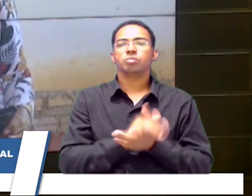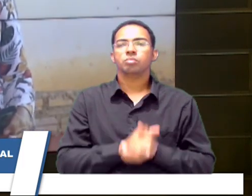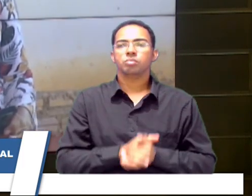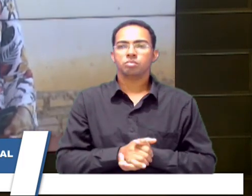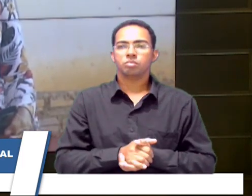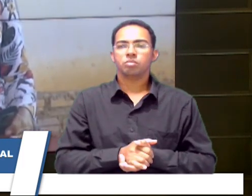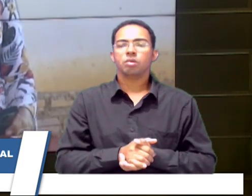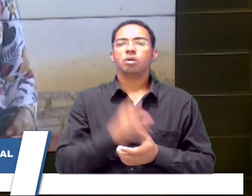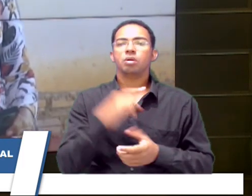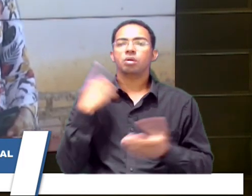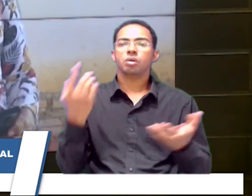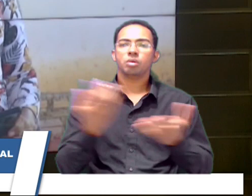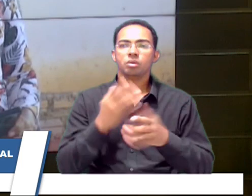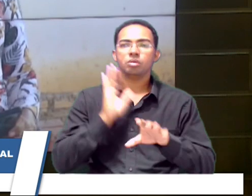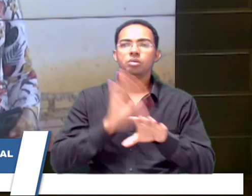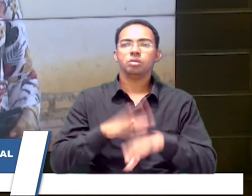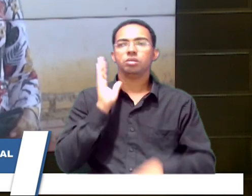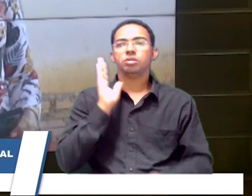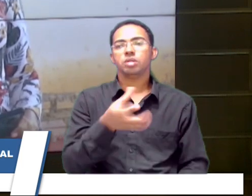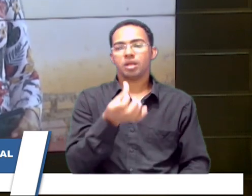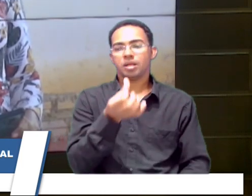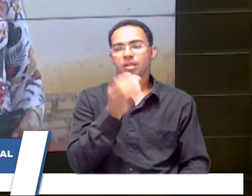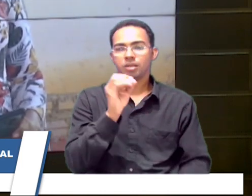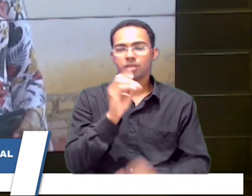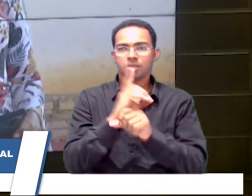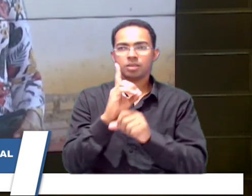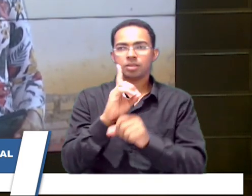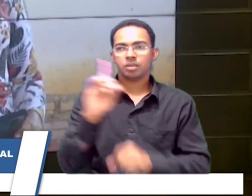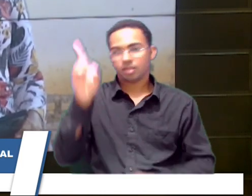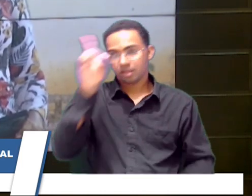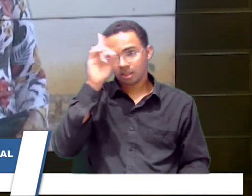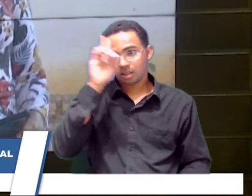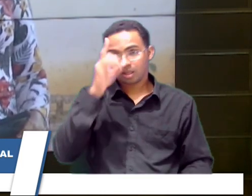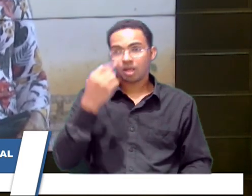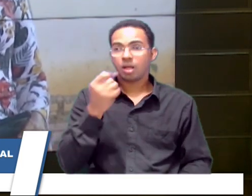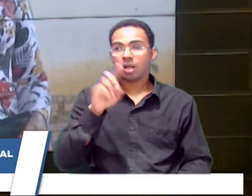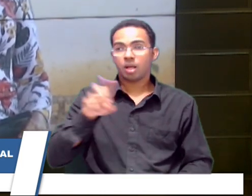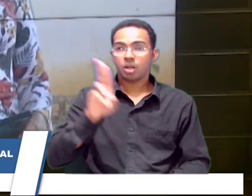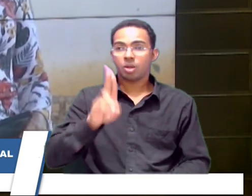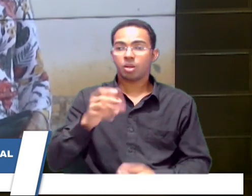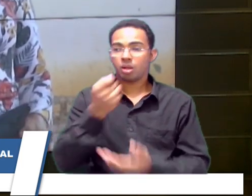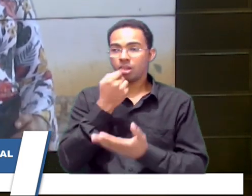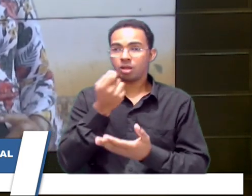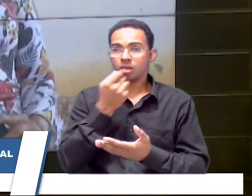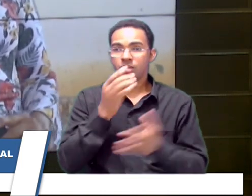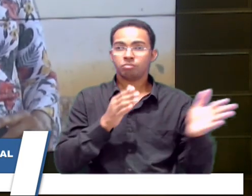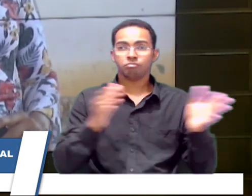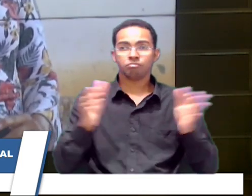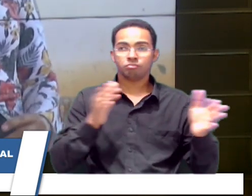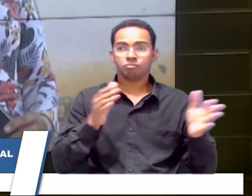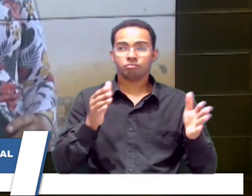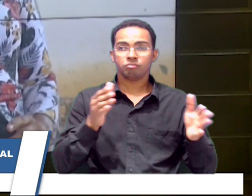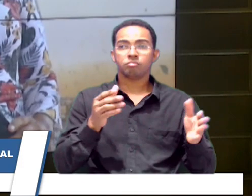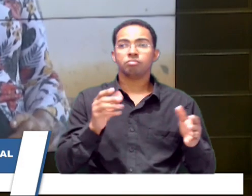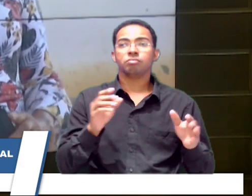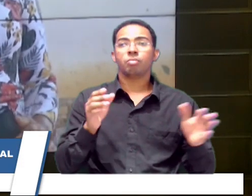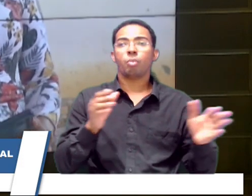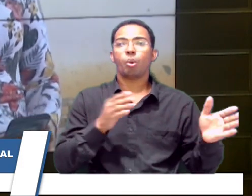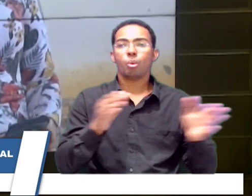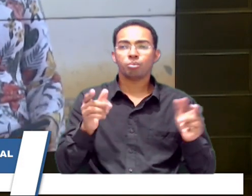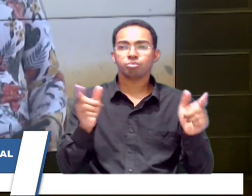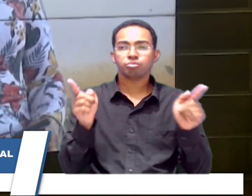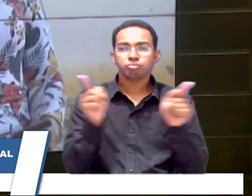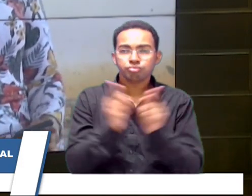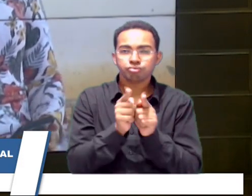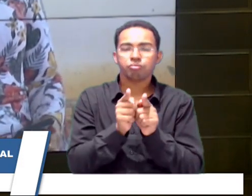nós estamos com 60 dias que ela está fazendo uso da medicação. E nesse período, apesar de ser um tempo ainda bem